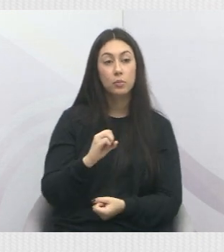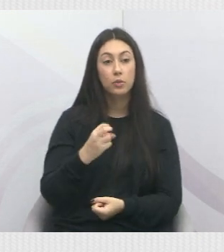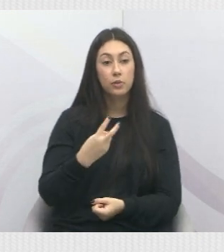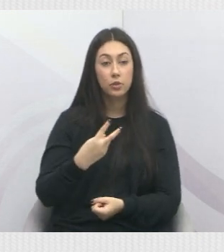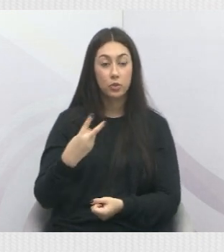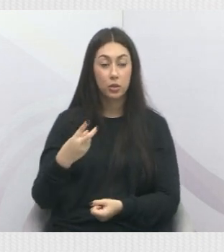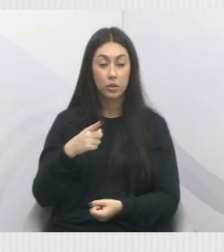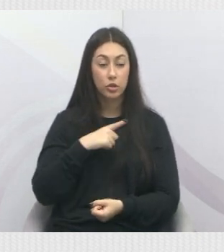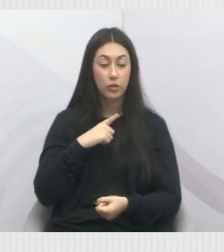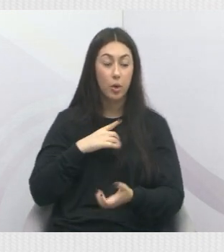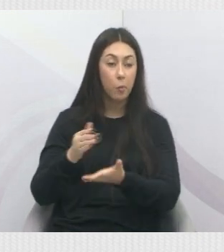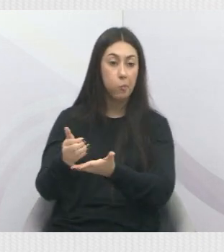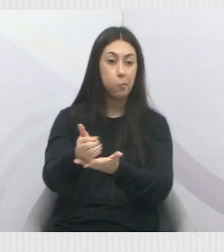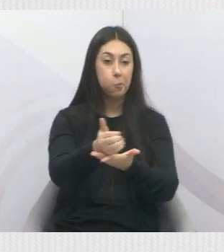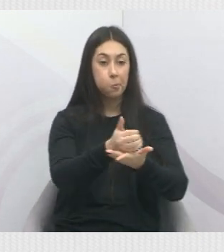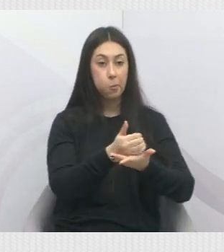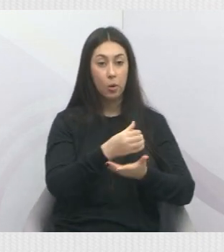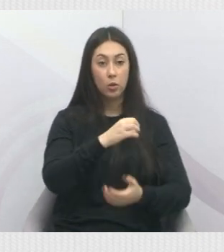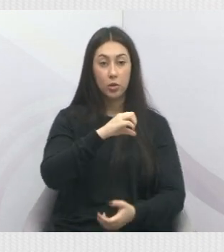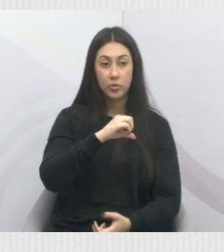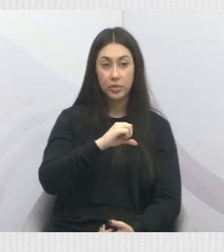tivemos uma receita de R$